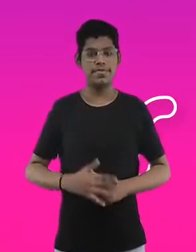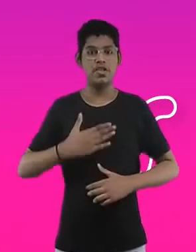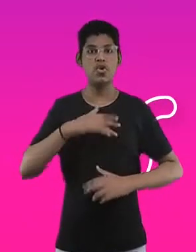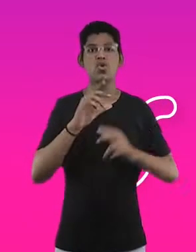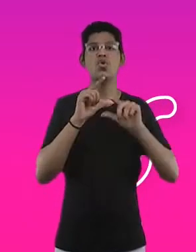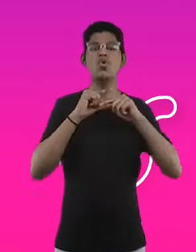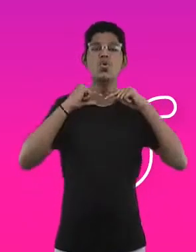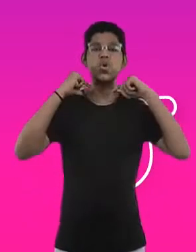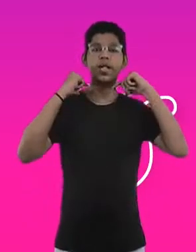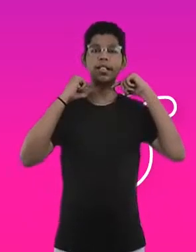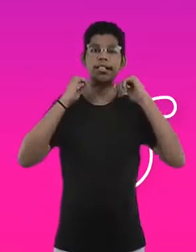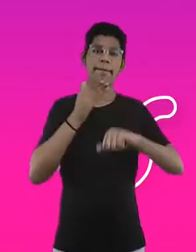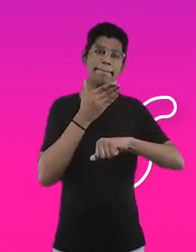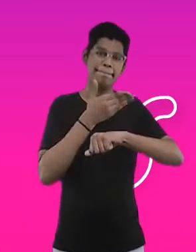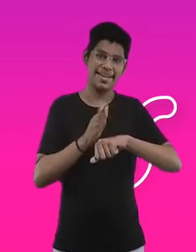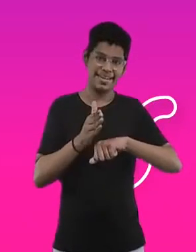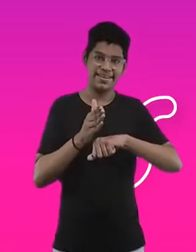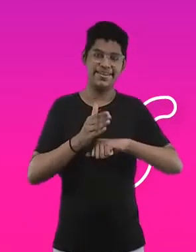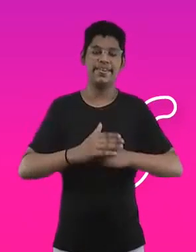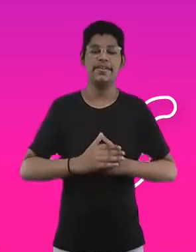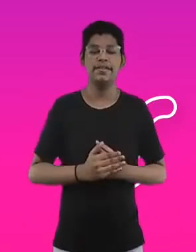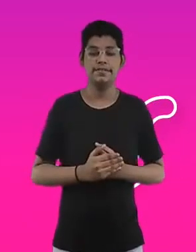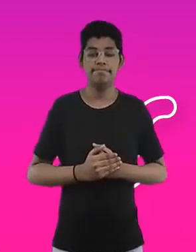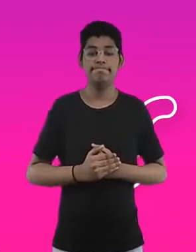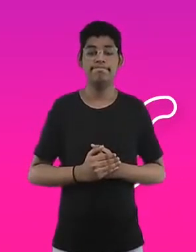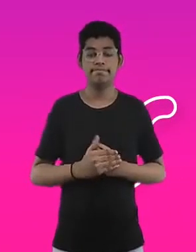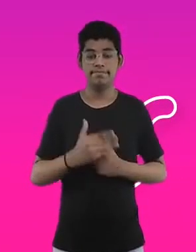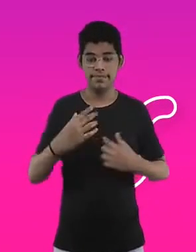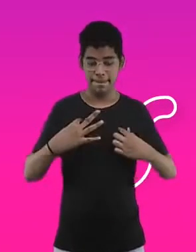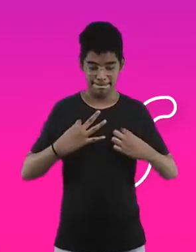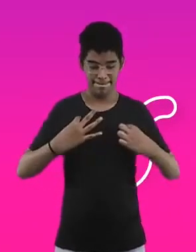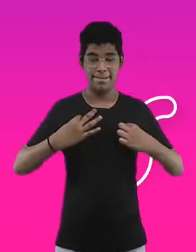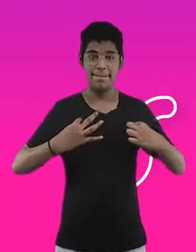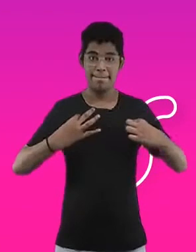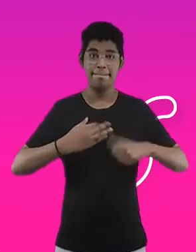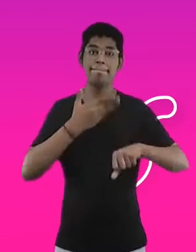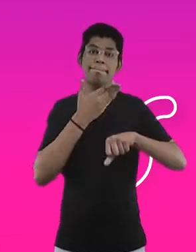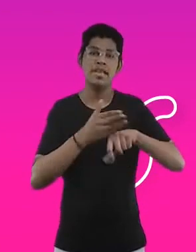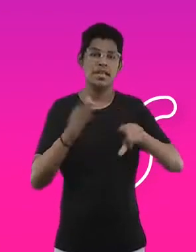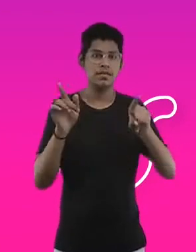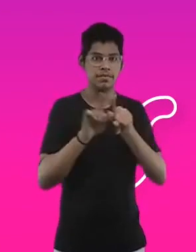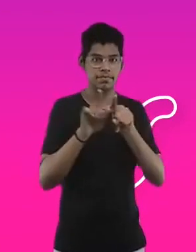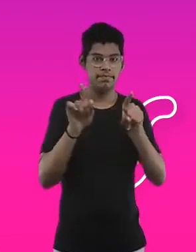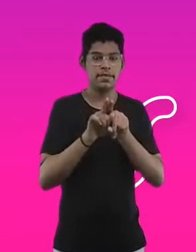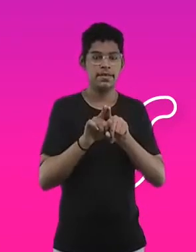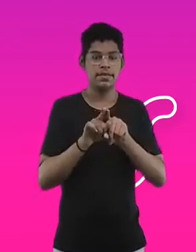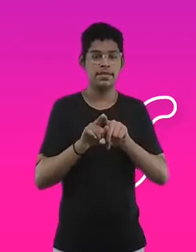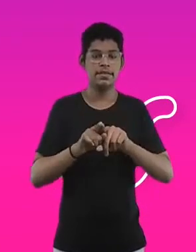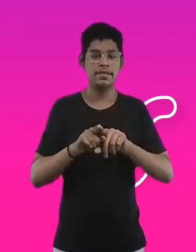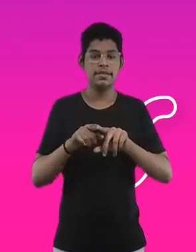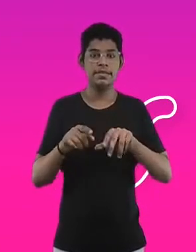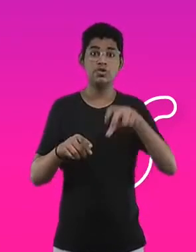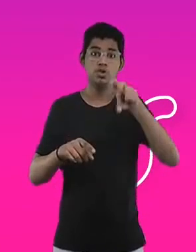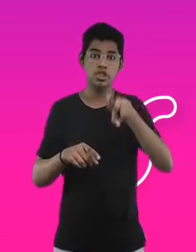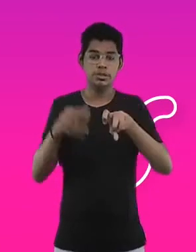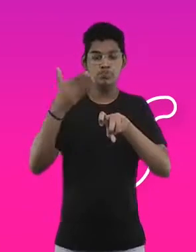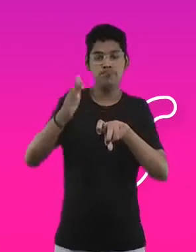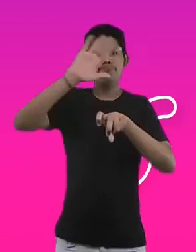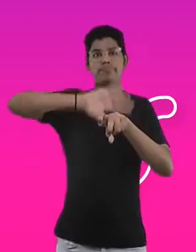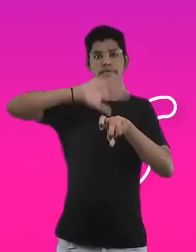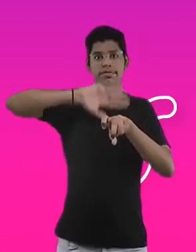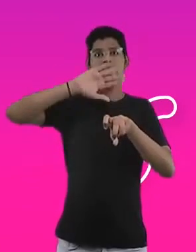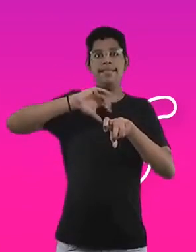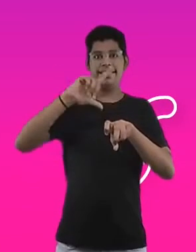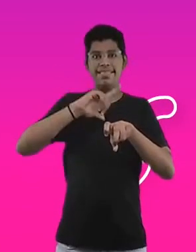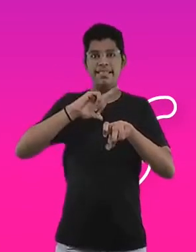branco e eu estou com uma blusa branca. Atrás de mim tem uma parede branca com